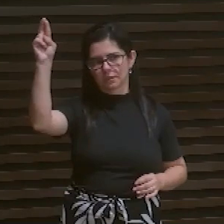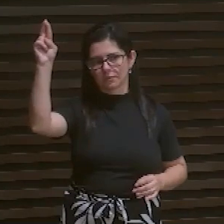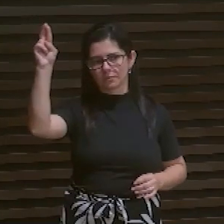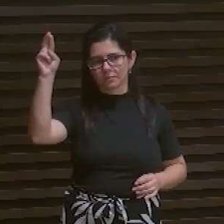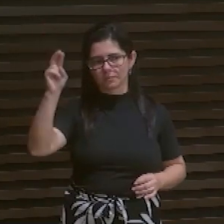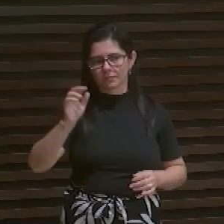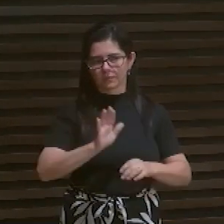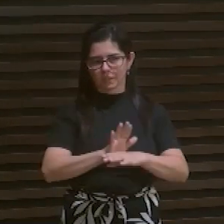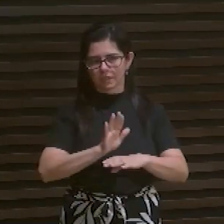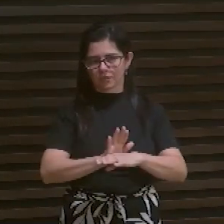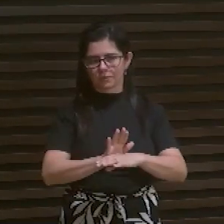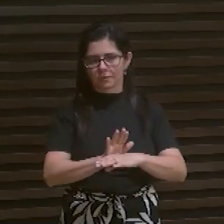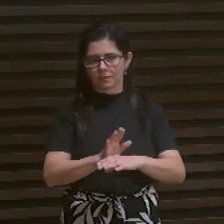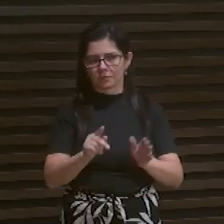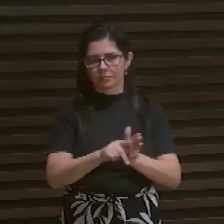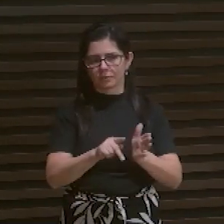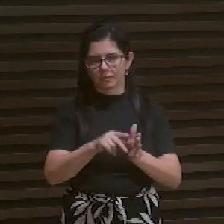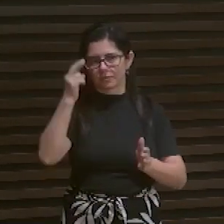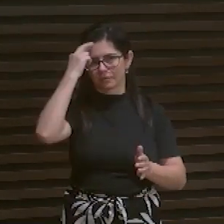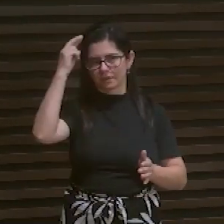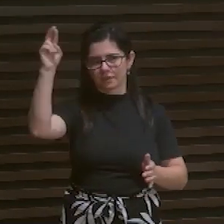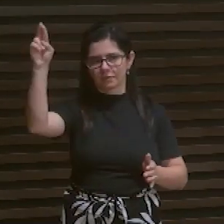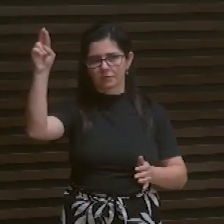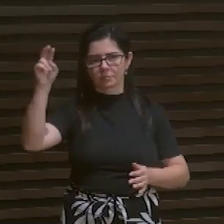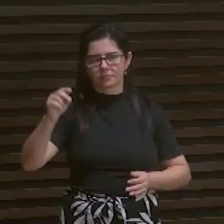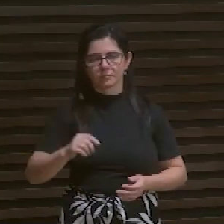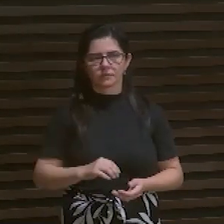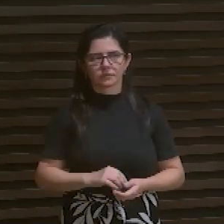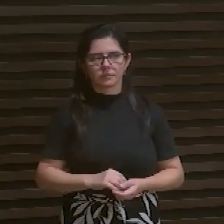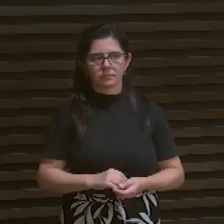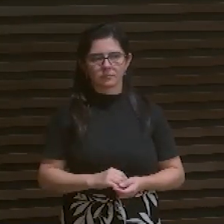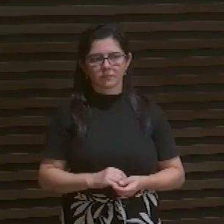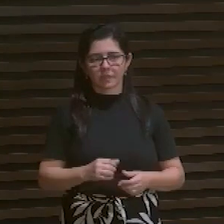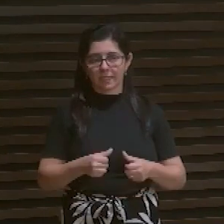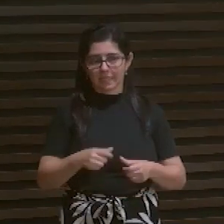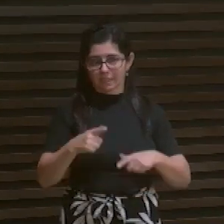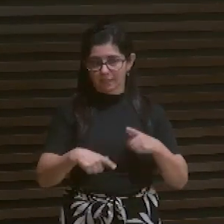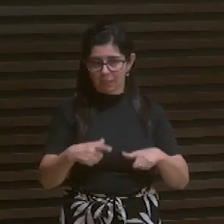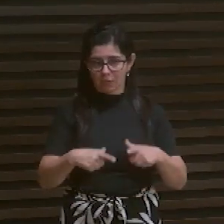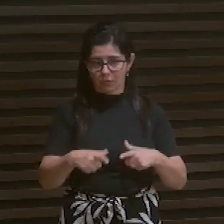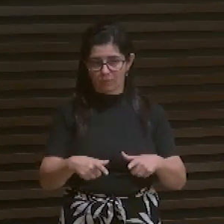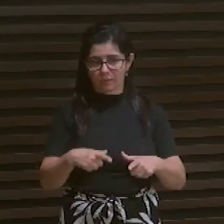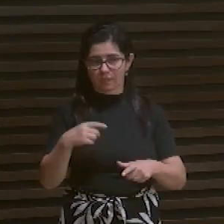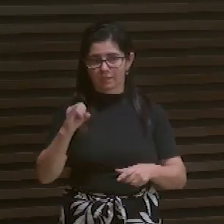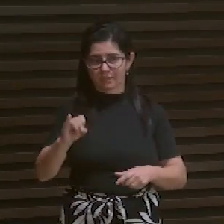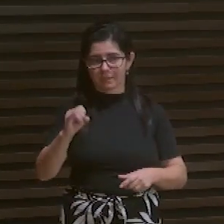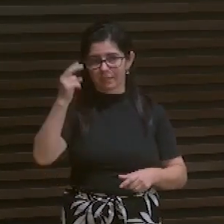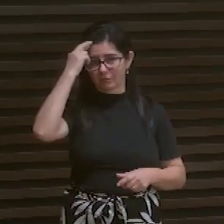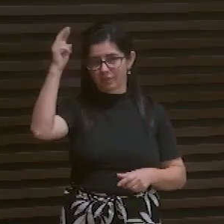do Senhor, na verdade, em torno dessa obra. E se o Senhor não fizer a obra, ela não